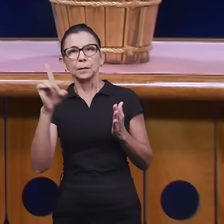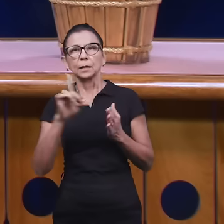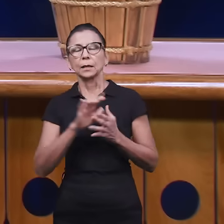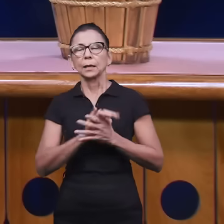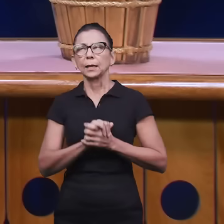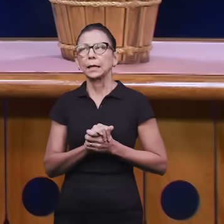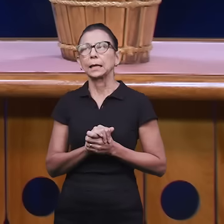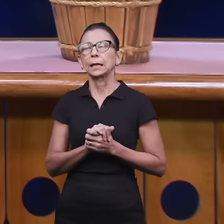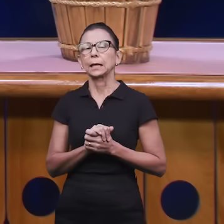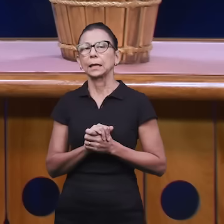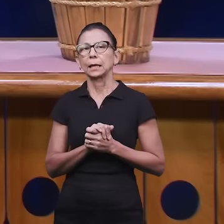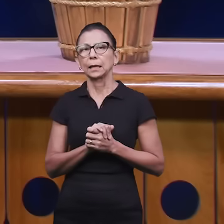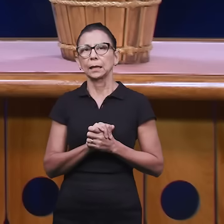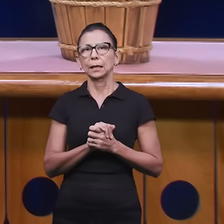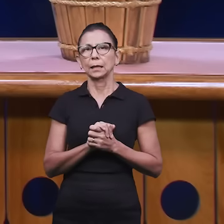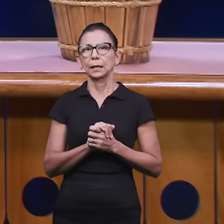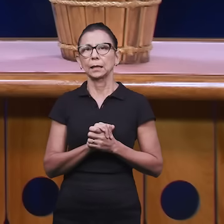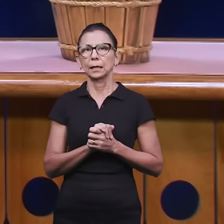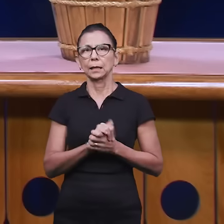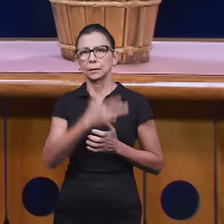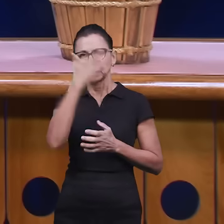de conhecimentos